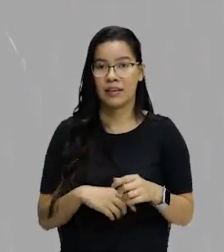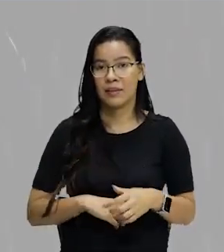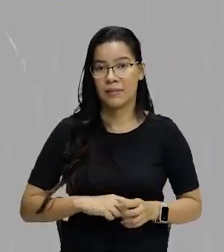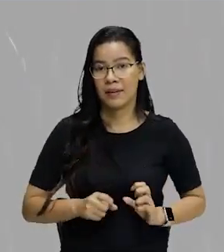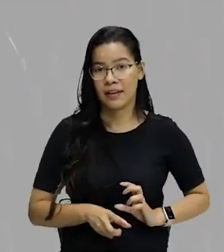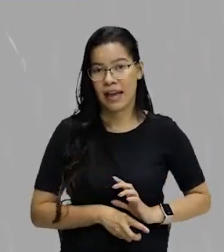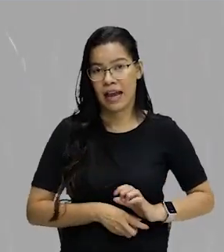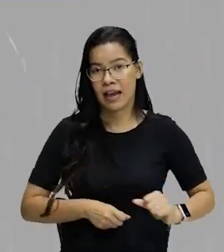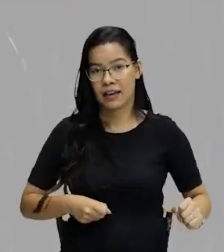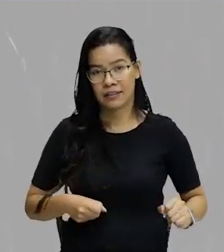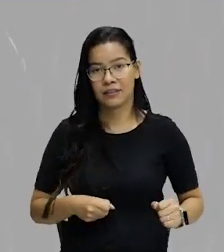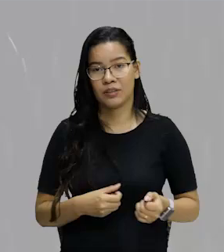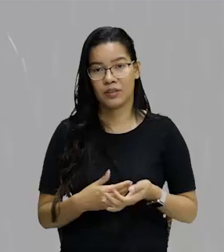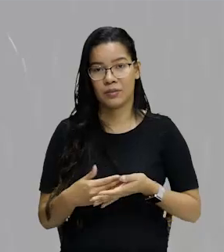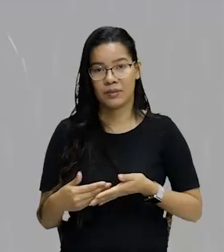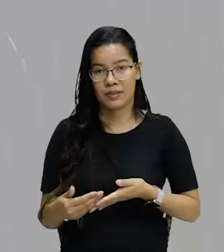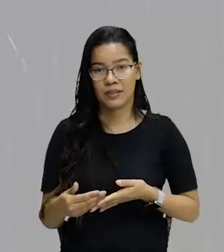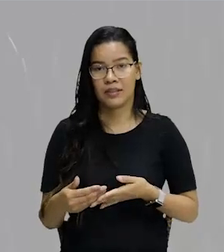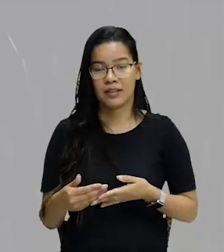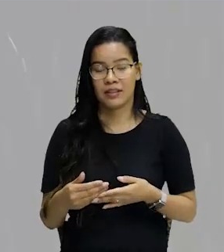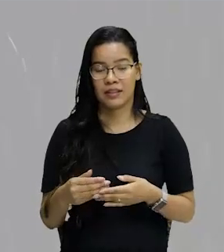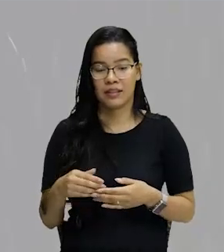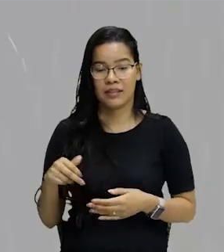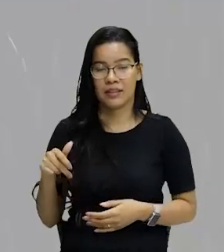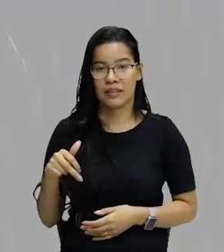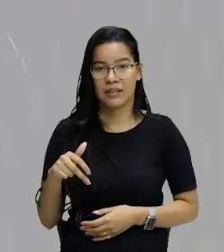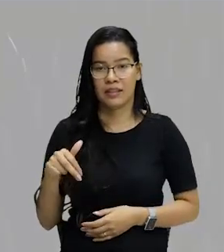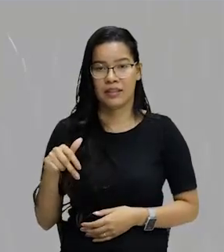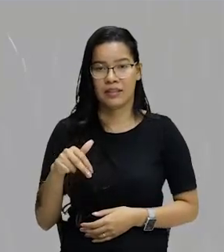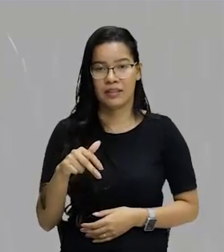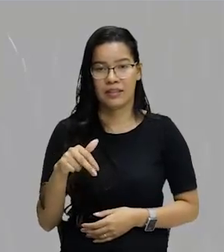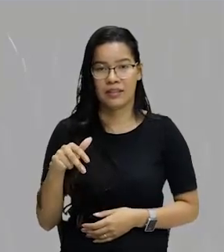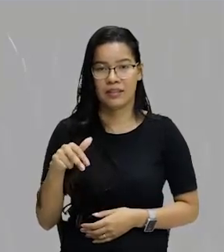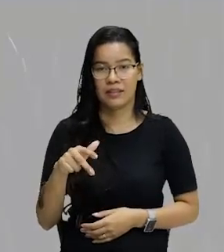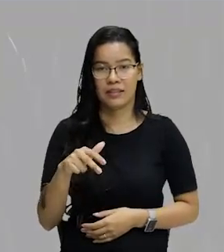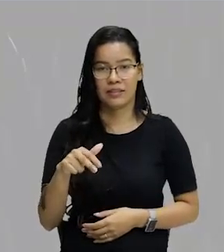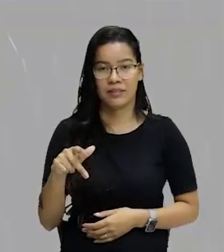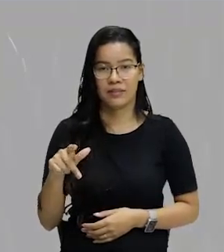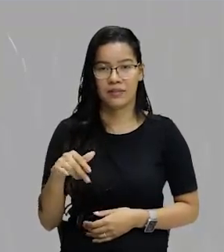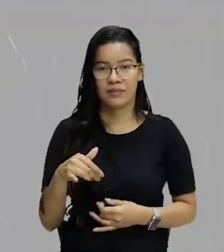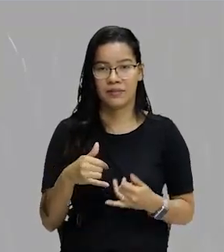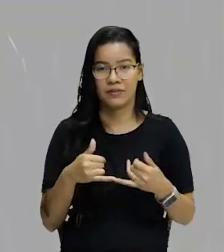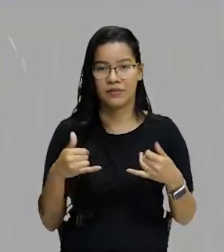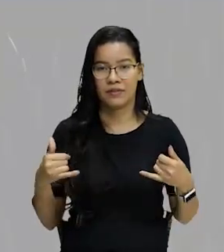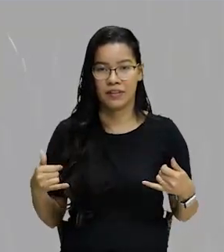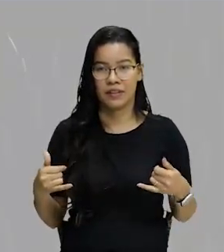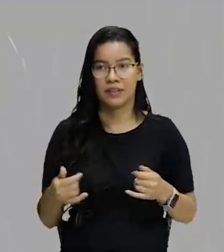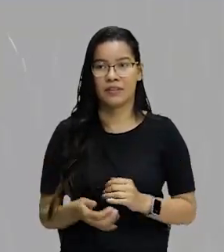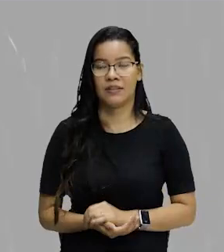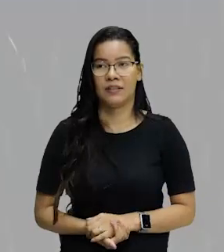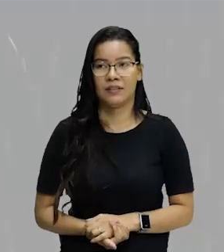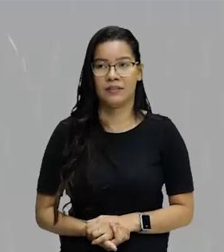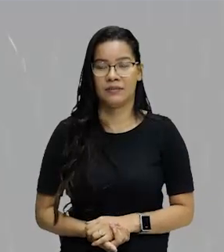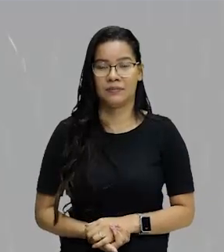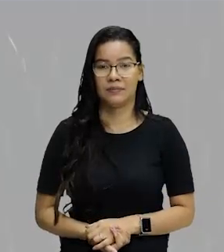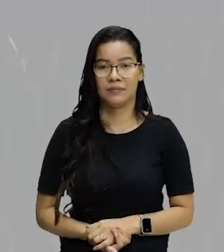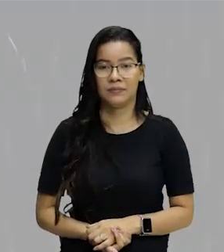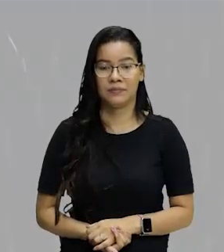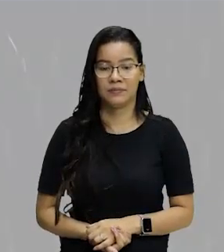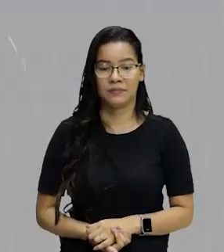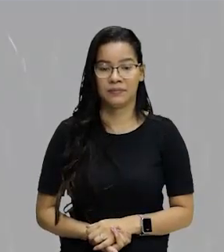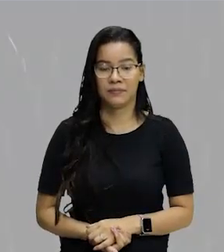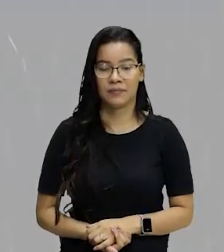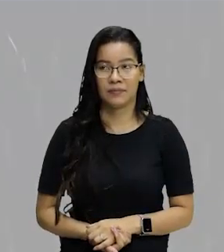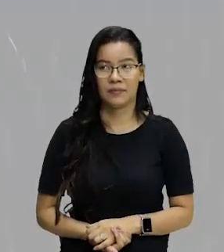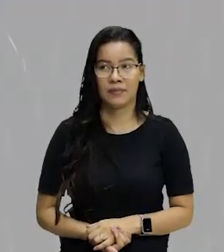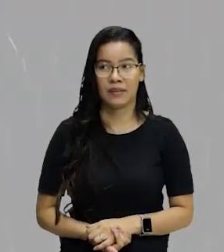e começaram a passar sobre a linha ali, sobre o que hoje é a fita. Mas em meados de 1980 surgiu o slackline assim. E tá